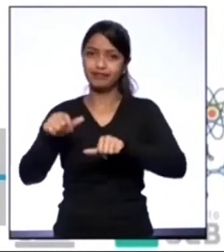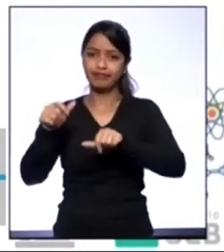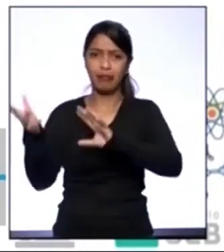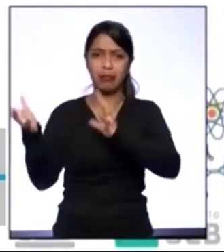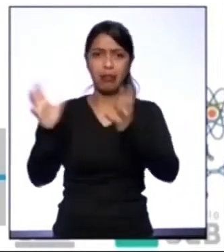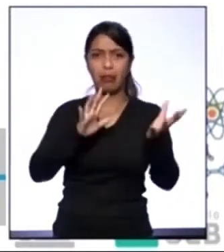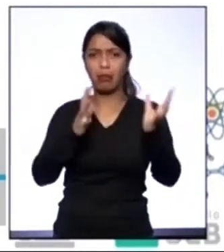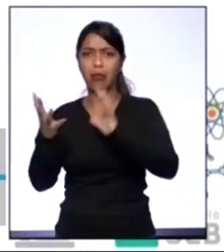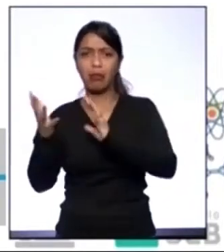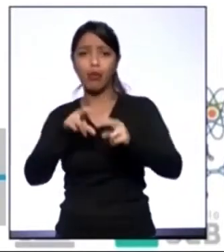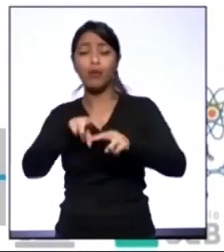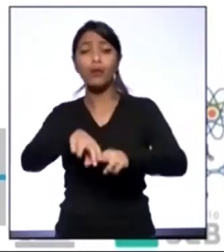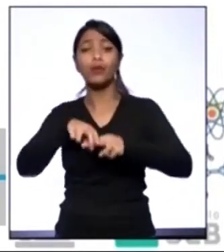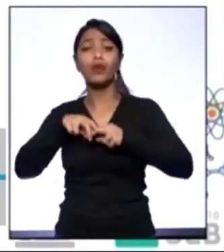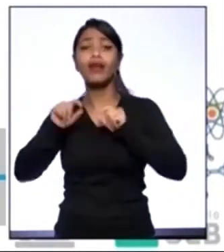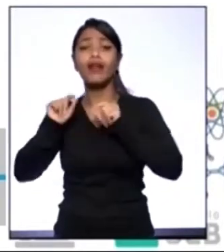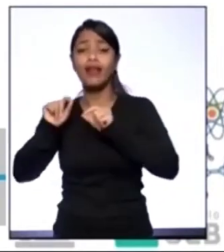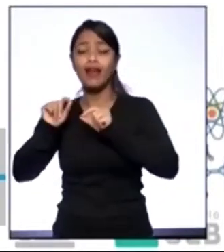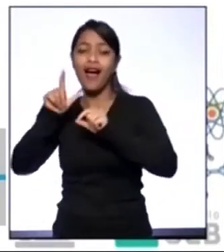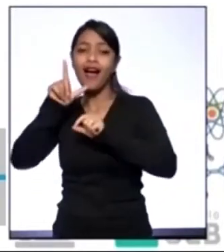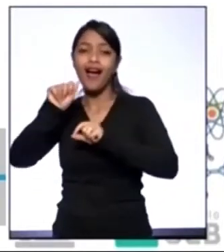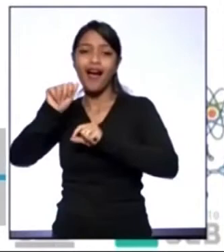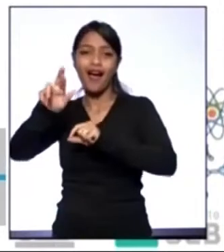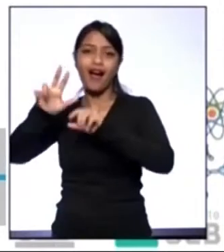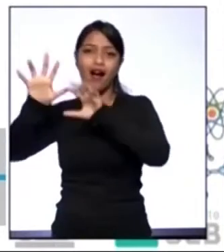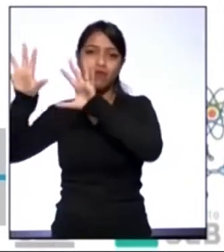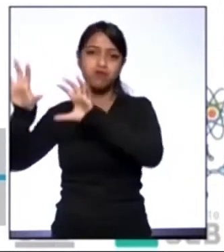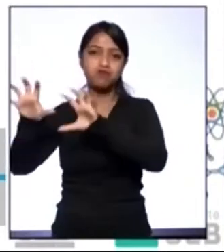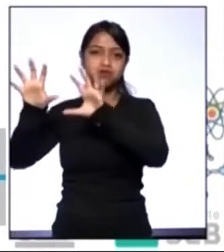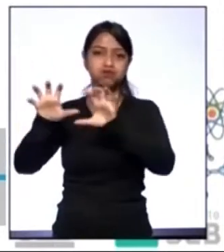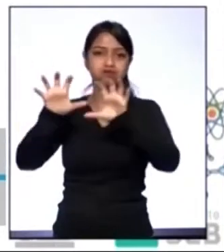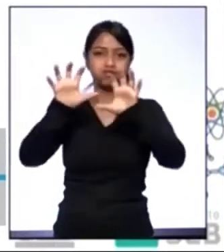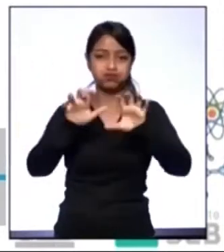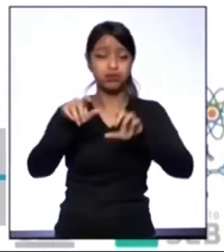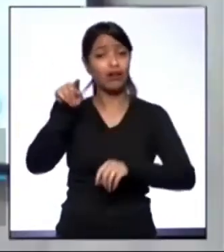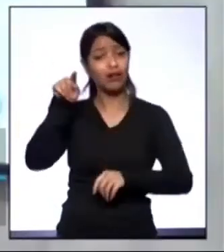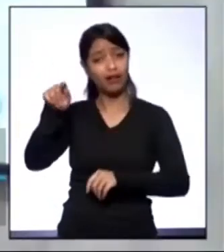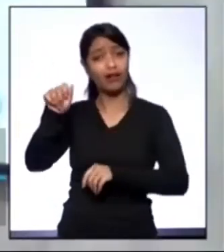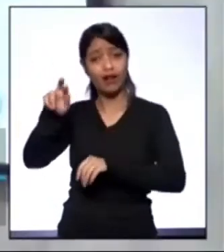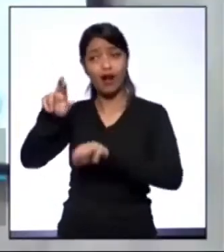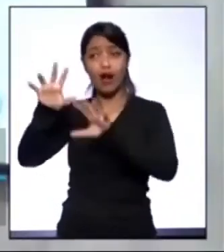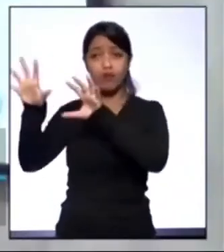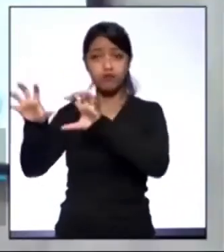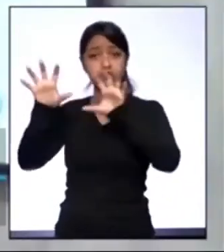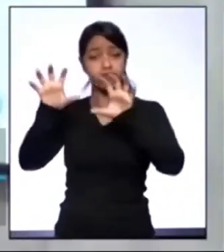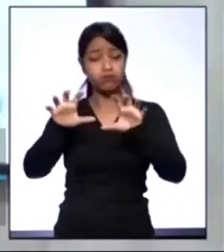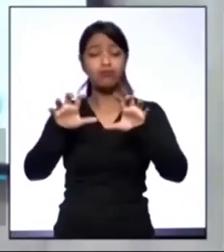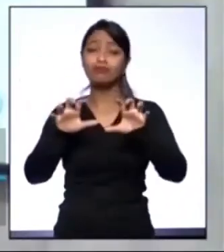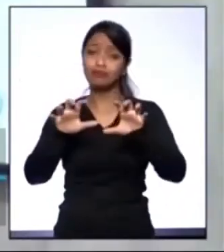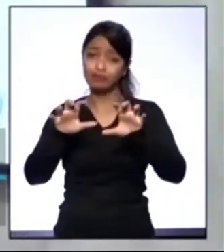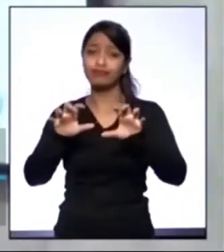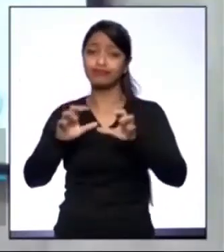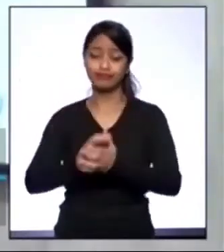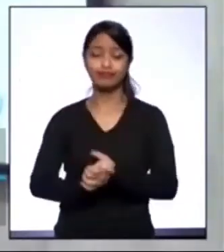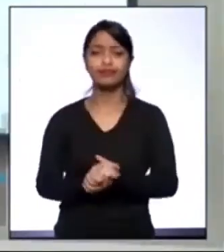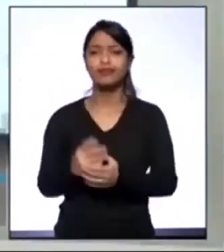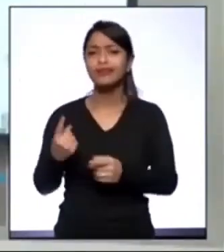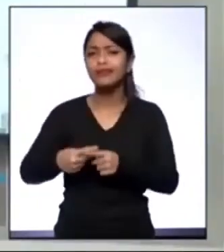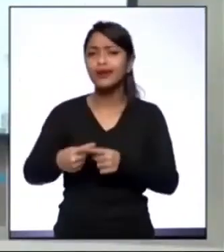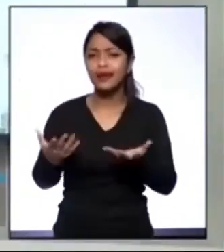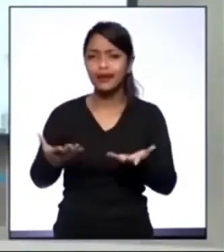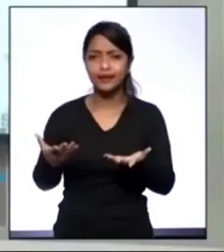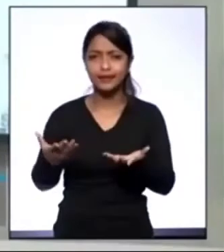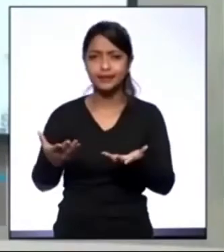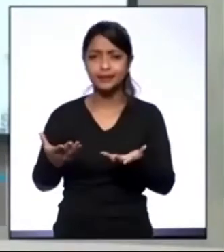massas de ar. Por que seriam as massas de ar, galera? Porque as massas de ar podem trazer, nesse caso, a